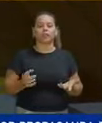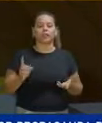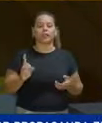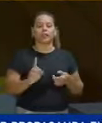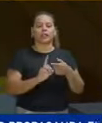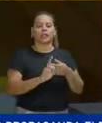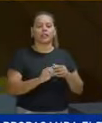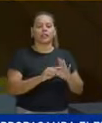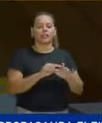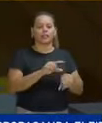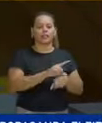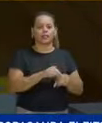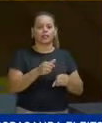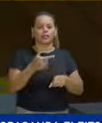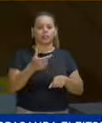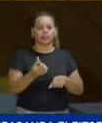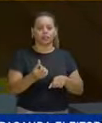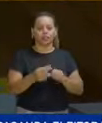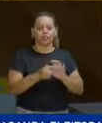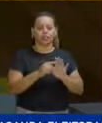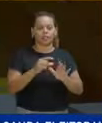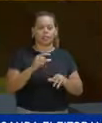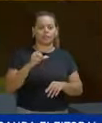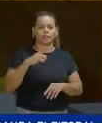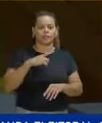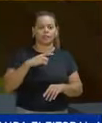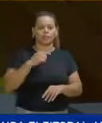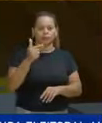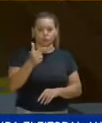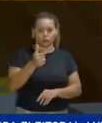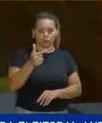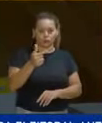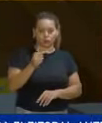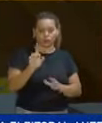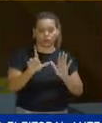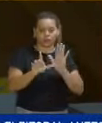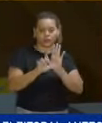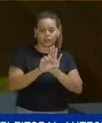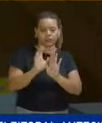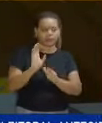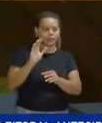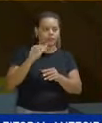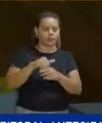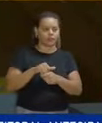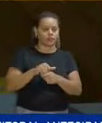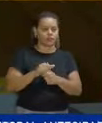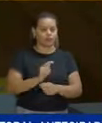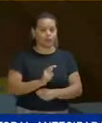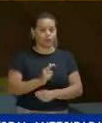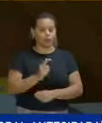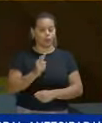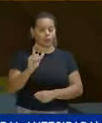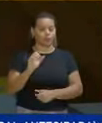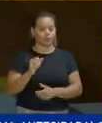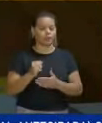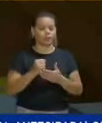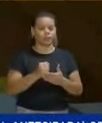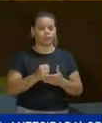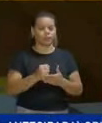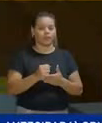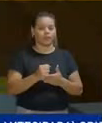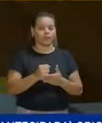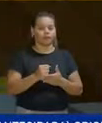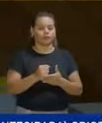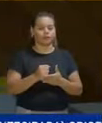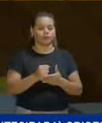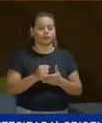artigo 36A caput e pelo parágrafo 2º da Lei das Eleições. Então, não é outro o consolidado posicionamento do Tribunal Superior Eleitoral